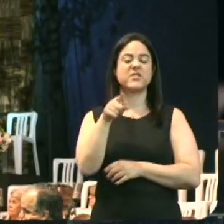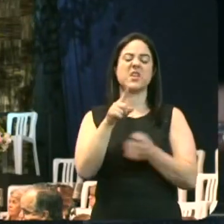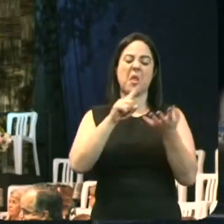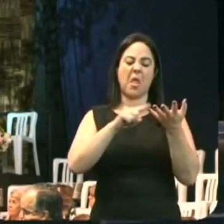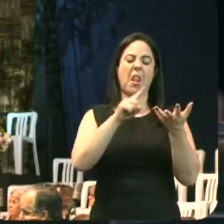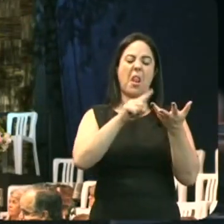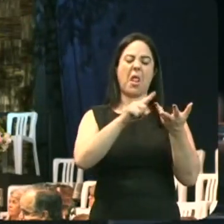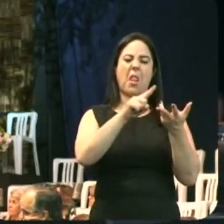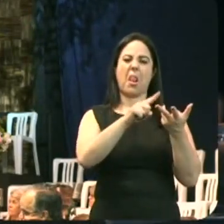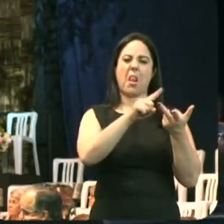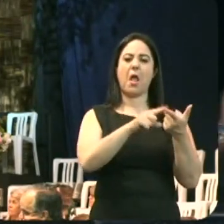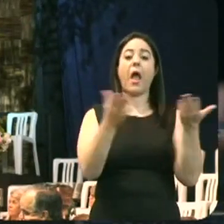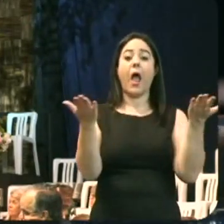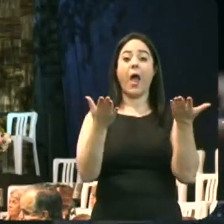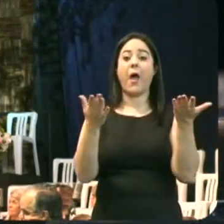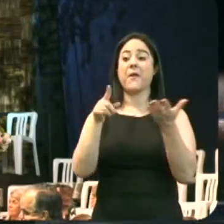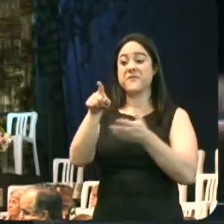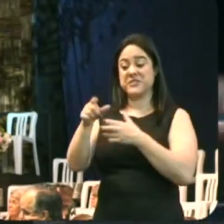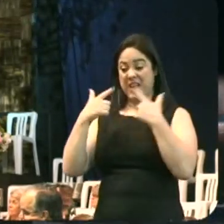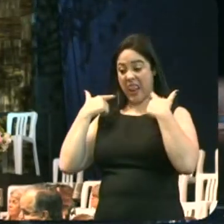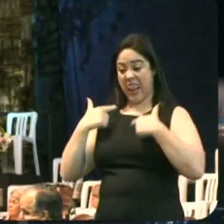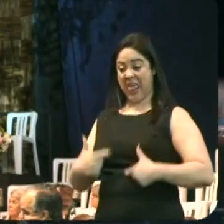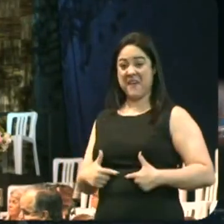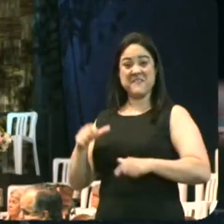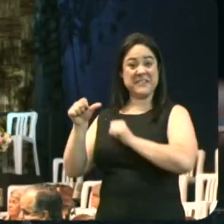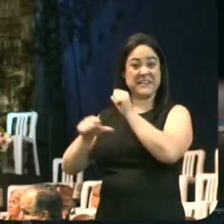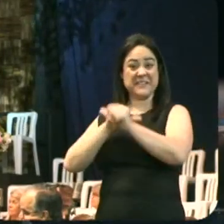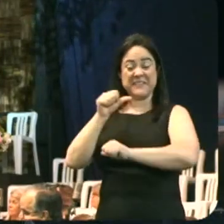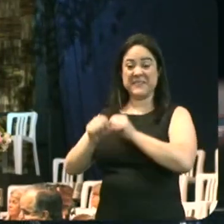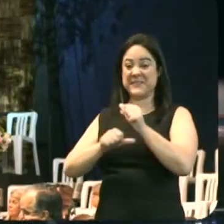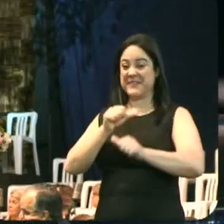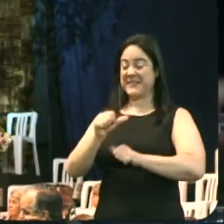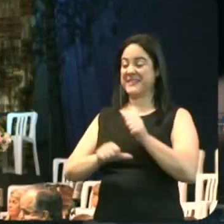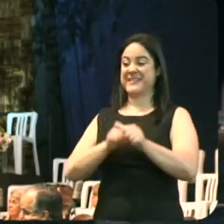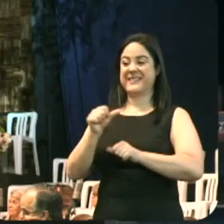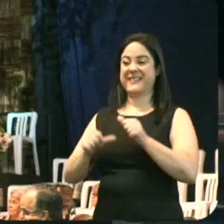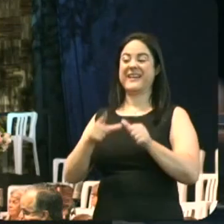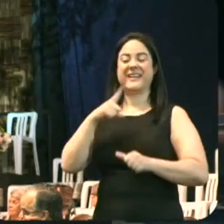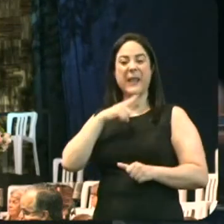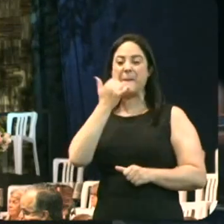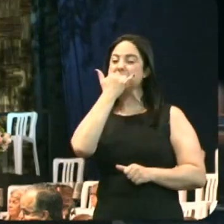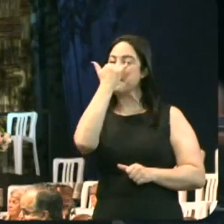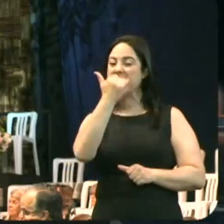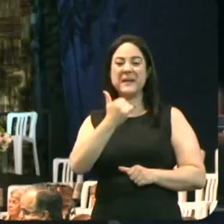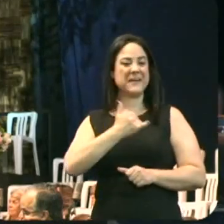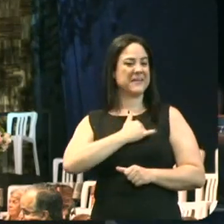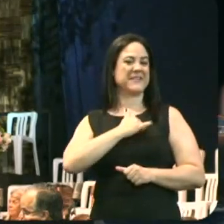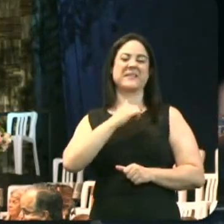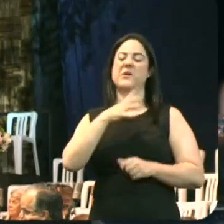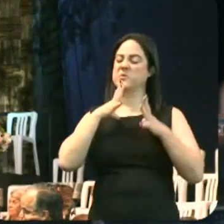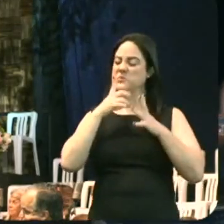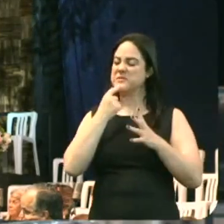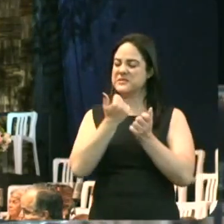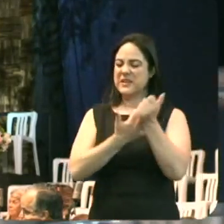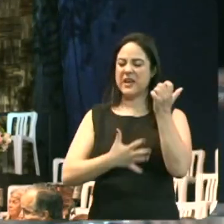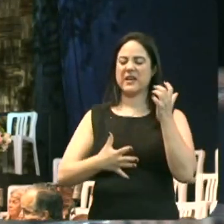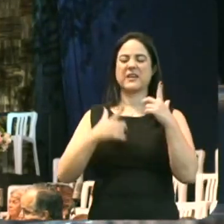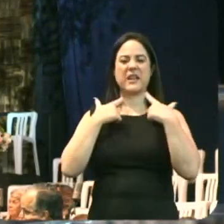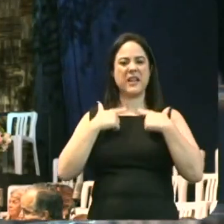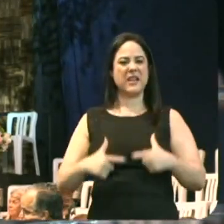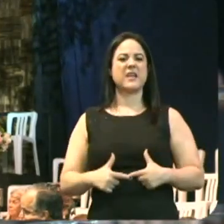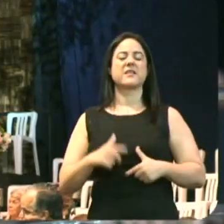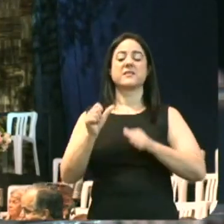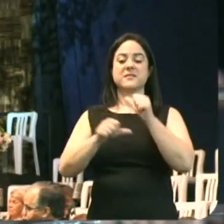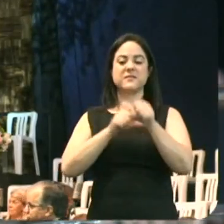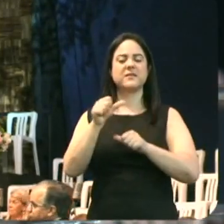isso, agora vocês foram lavados no sangue, foram perdoados, foram transformados. E Ele